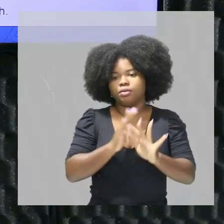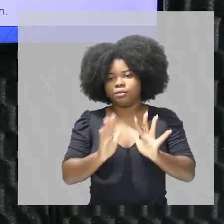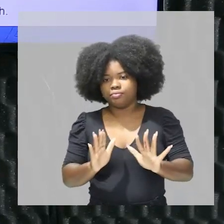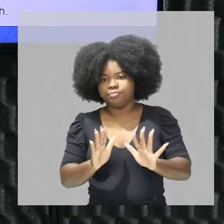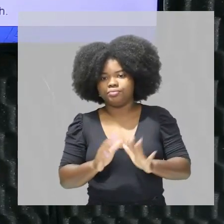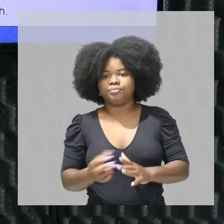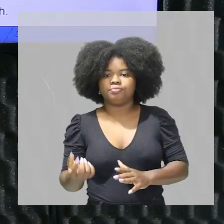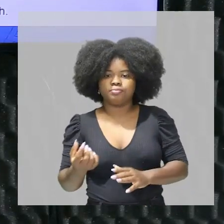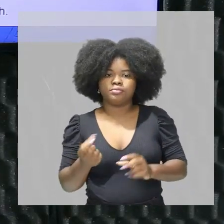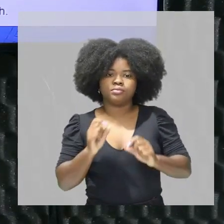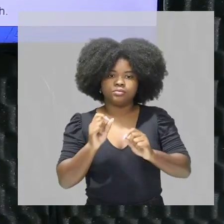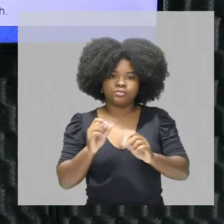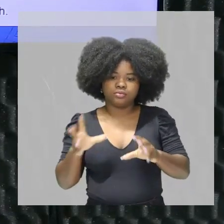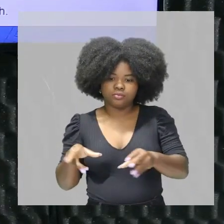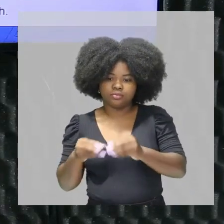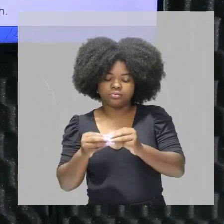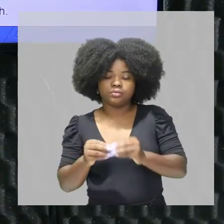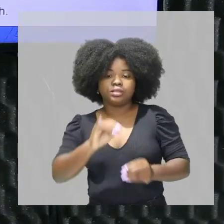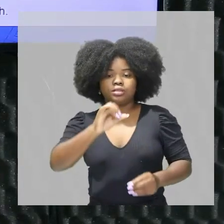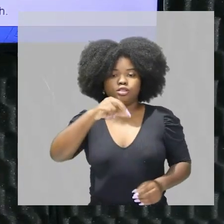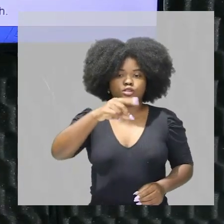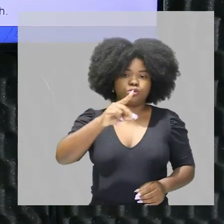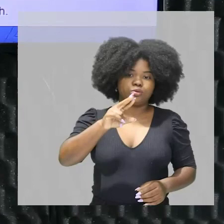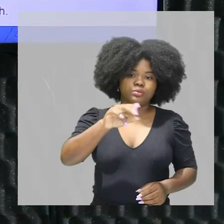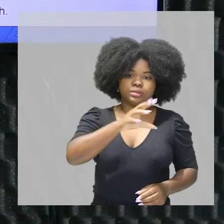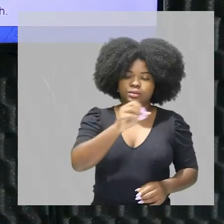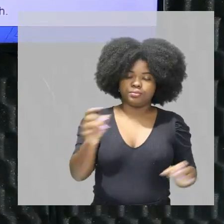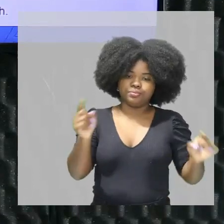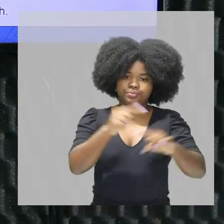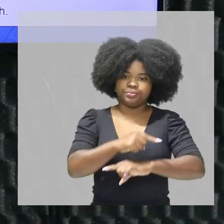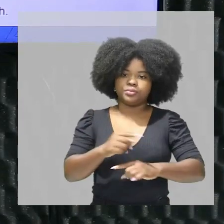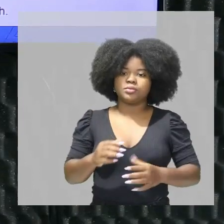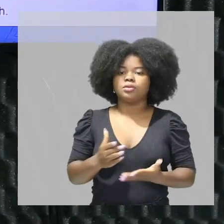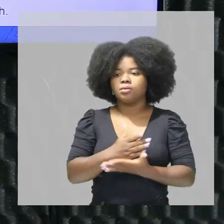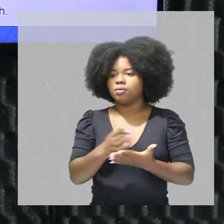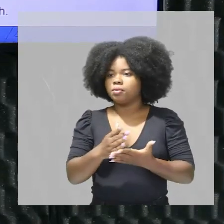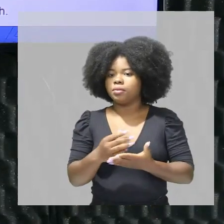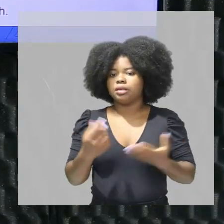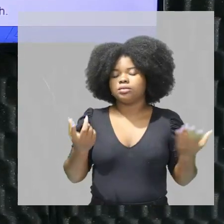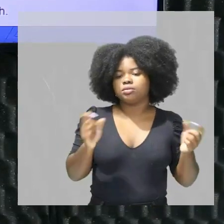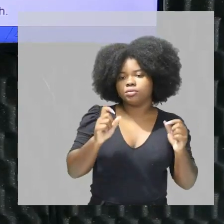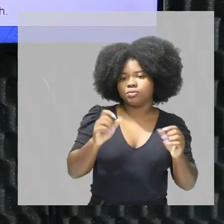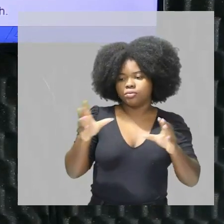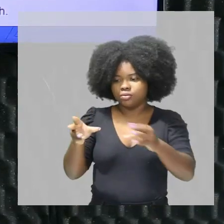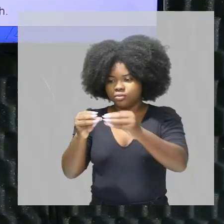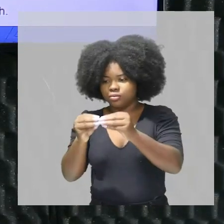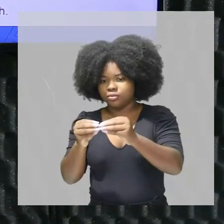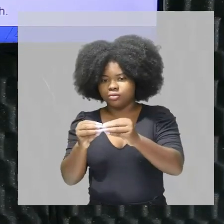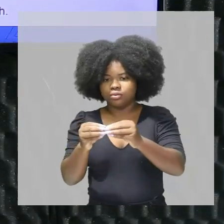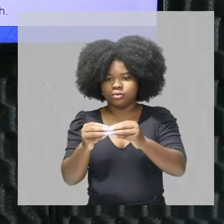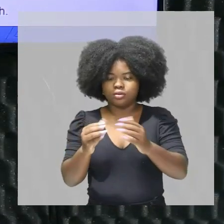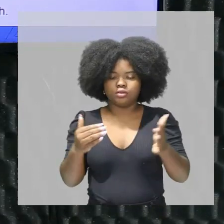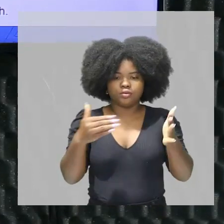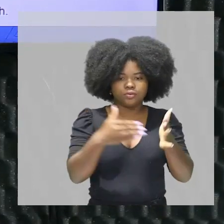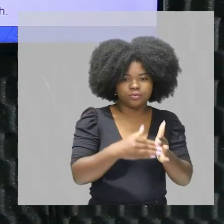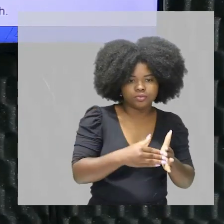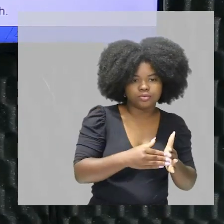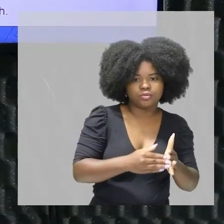a indução você investe começa do particular singular e vai concluir Universal